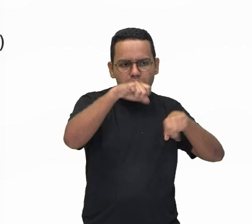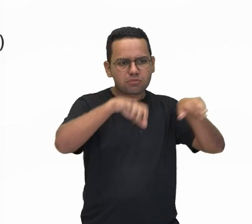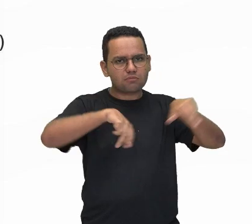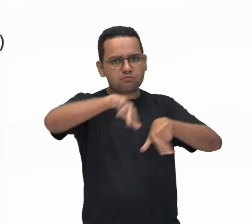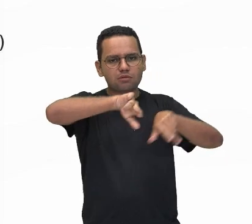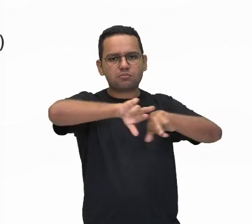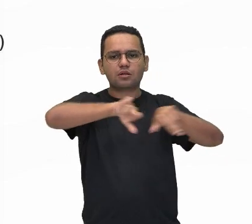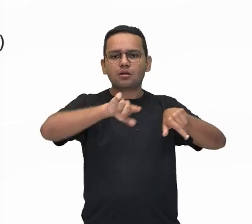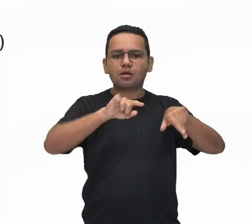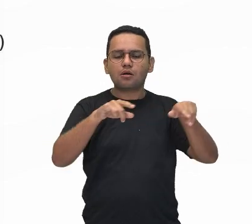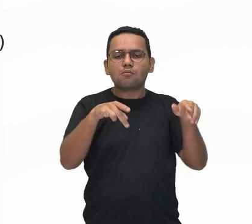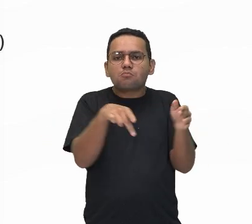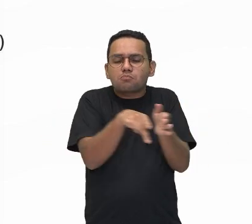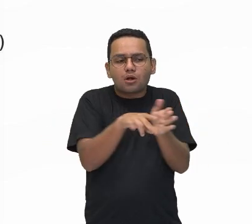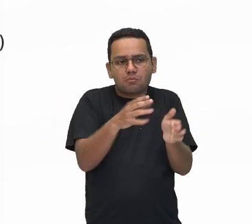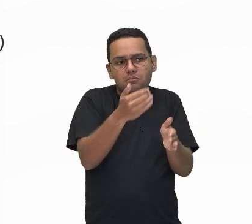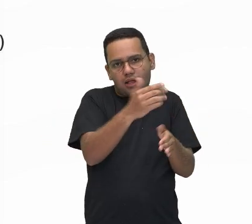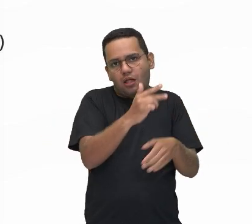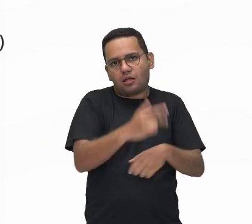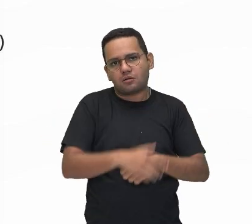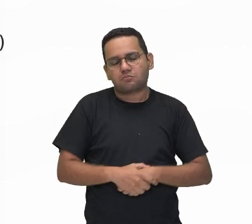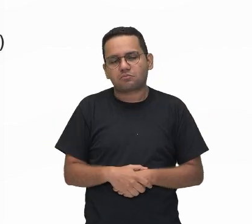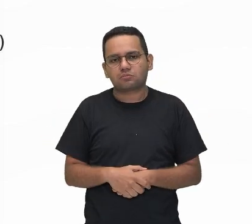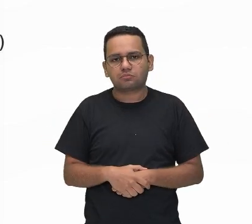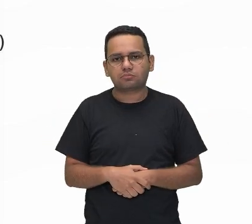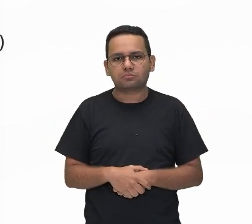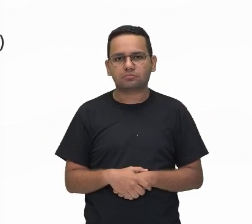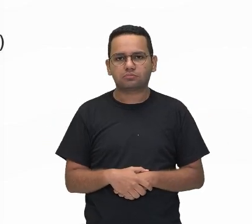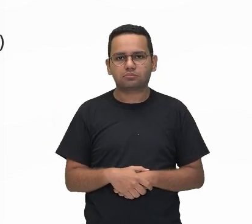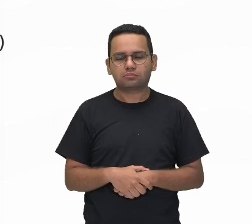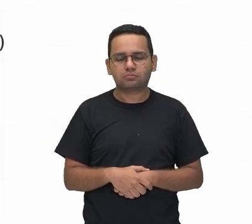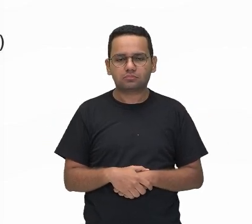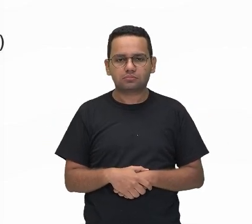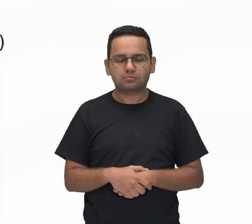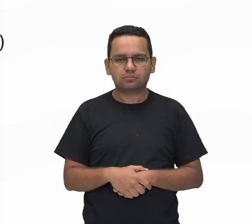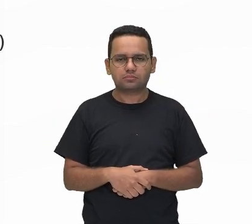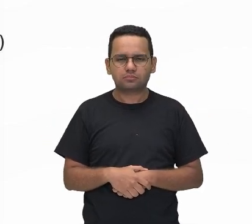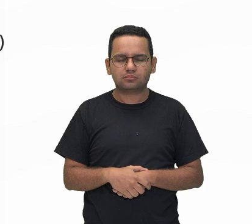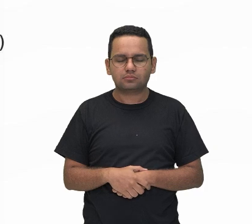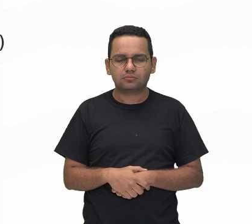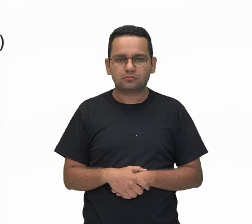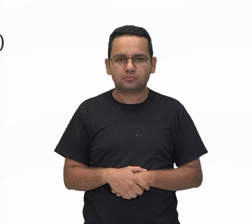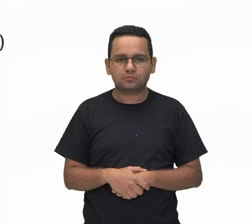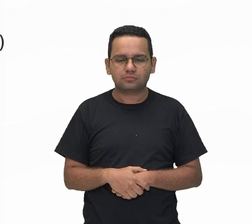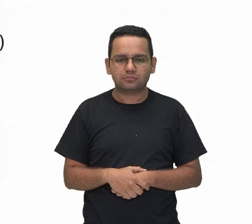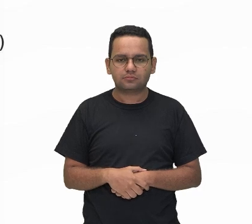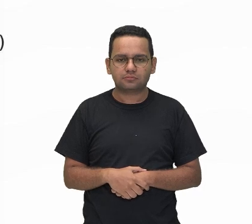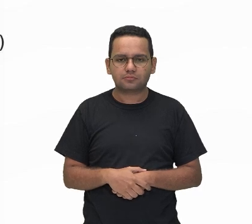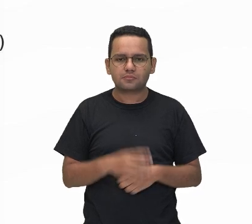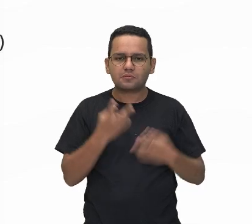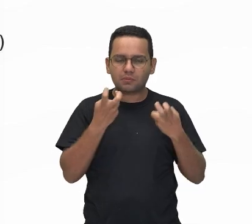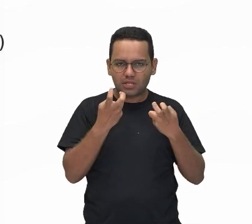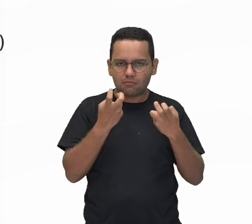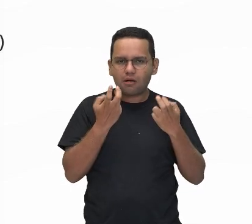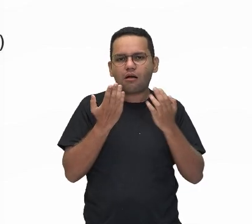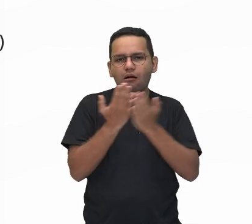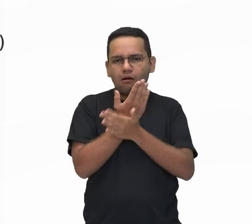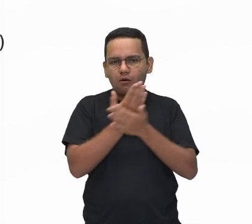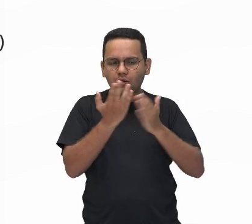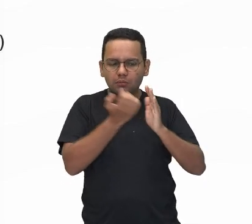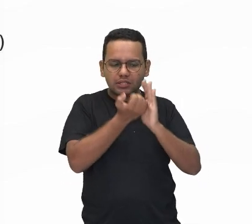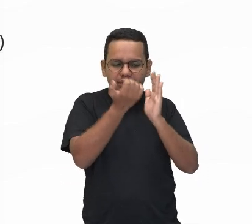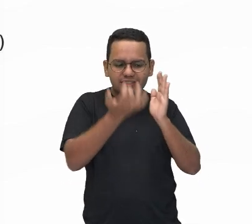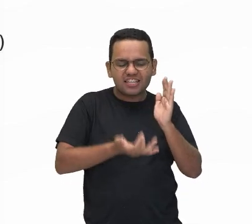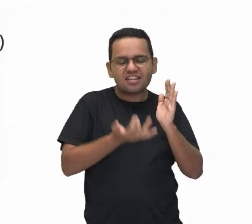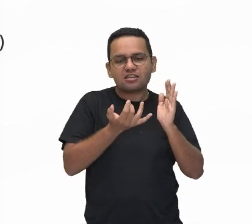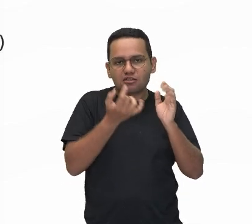ao corpo do adversário. Então, observem aí algumas características que já identificam